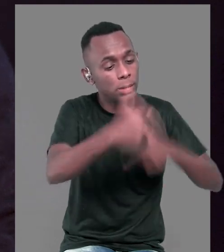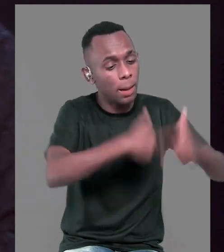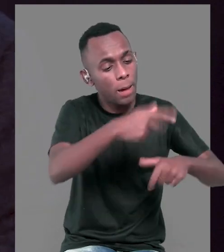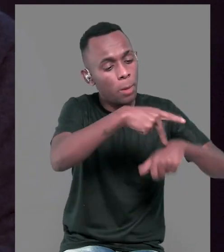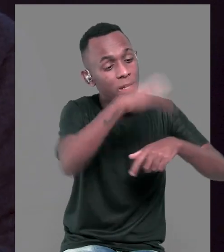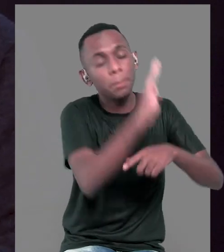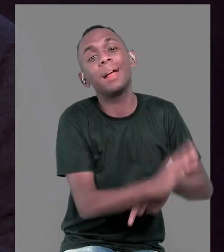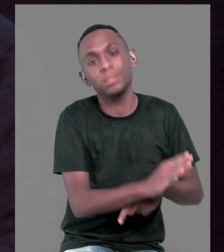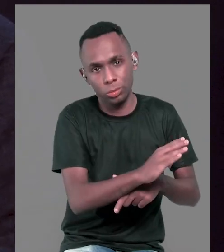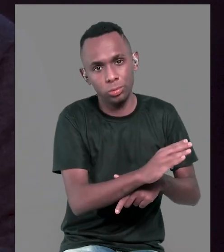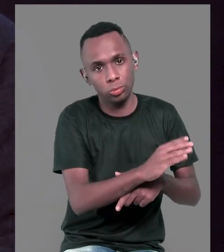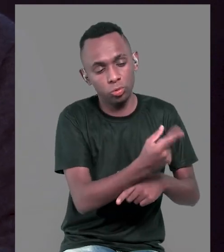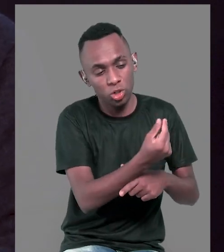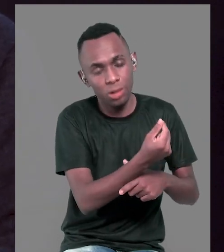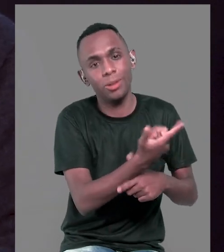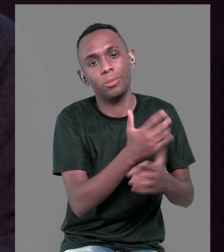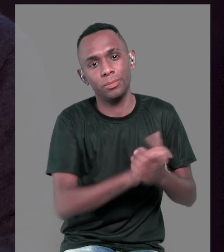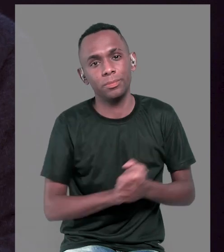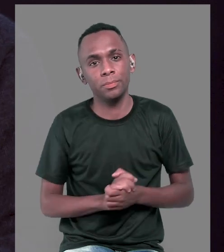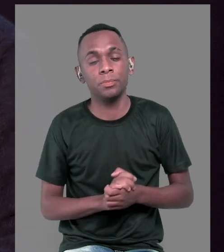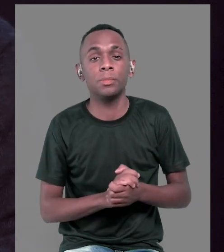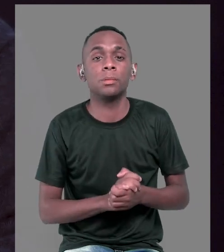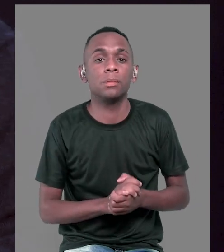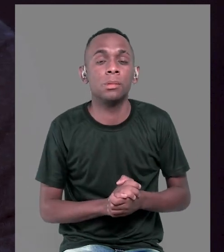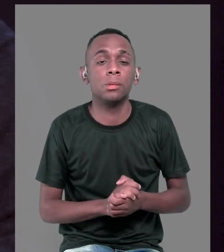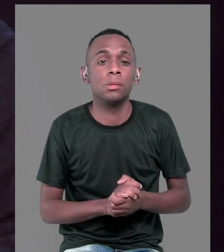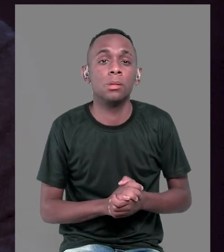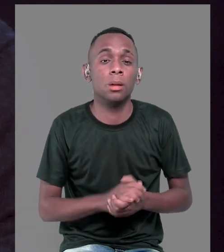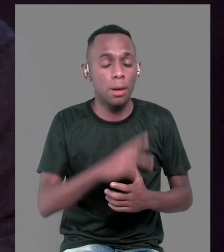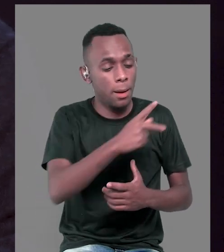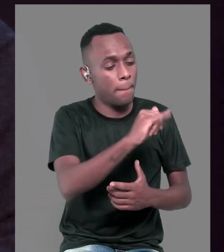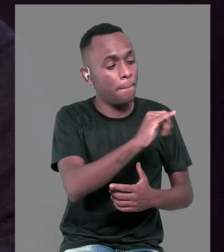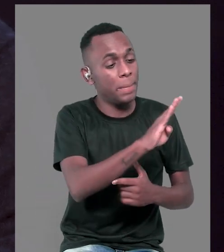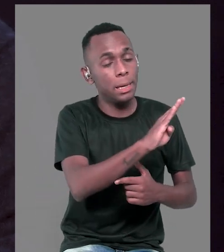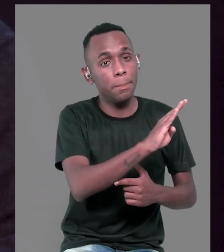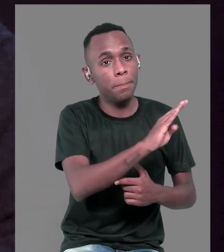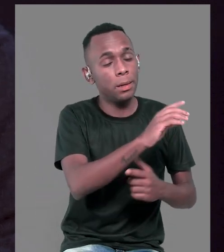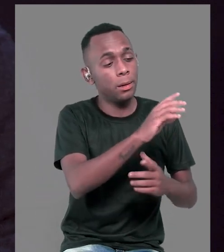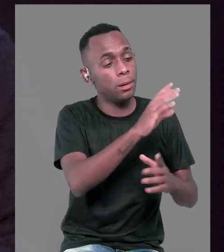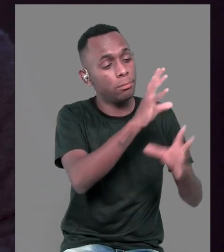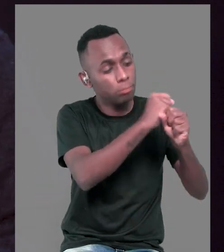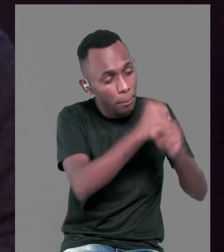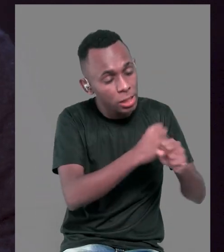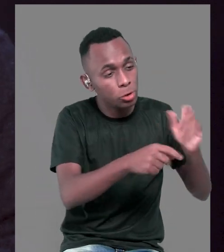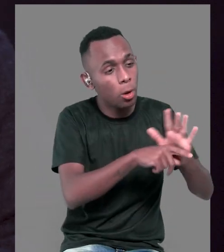É verdade que o PIB mede um fluxo e o preço mede coisa de outra ordem,